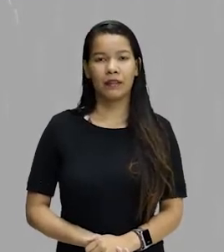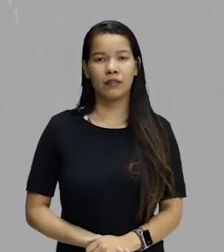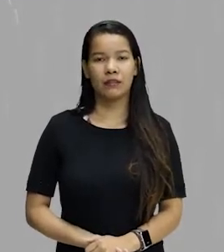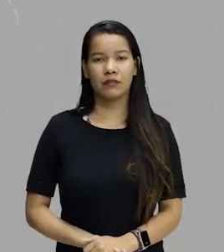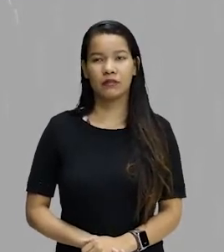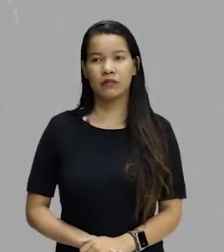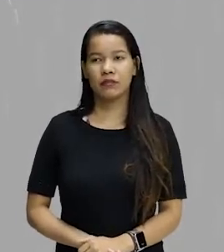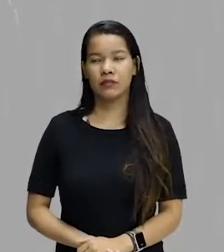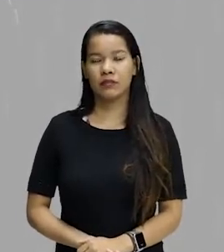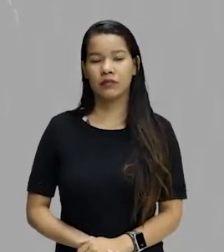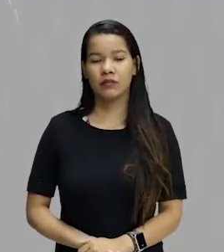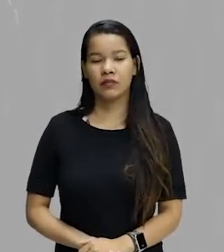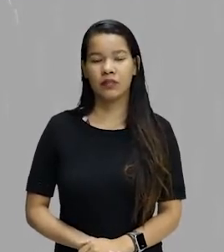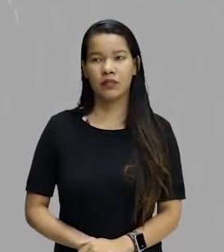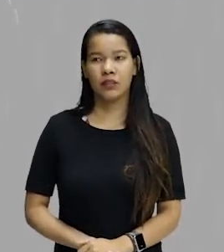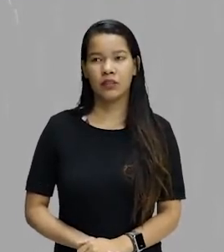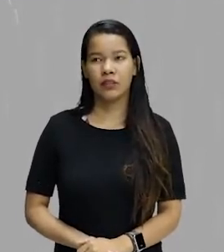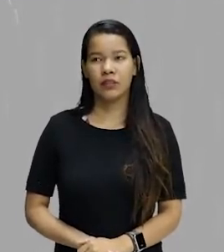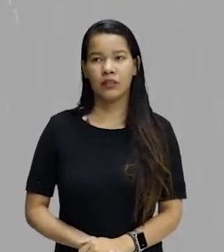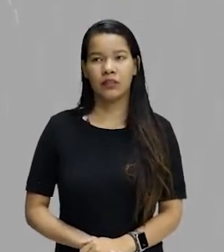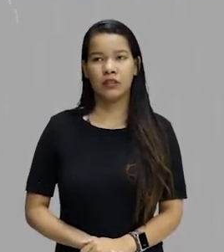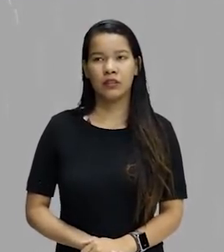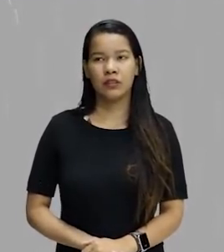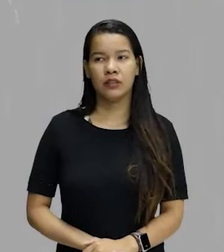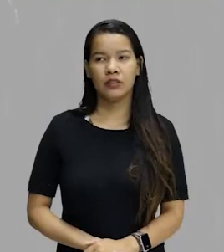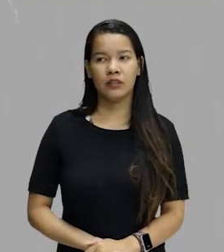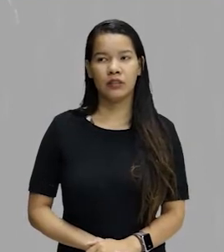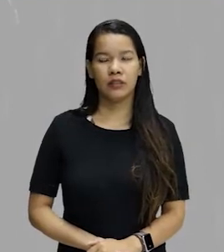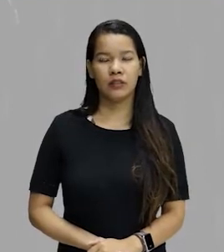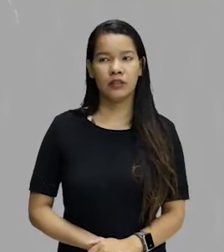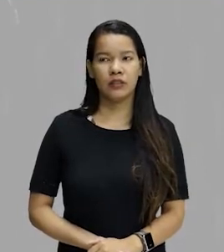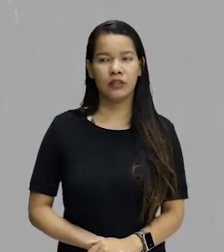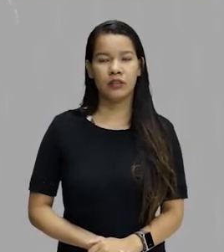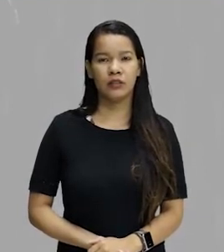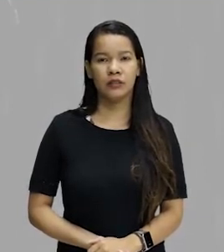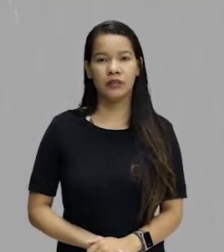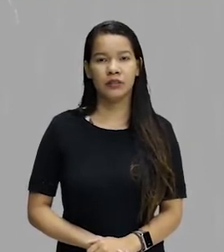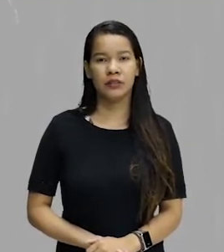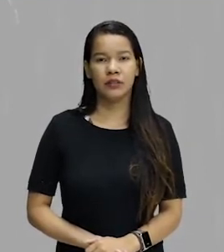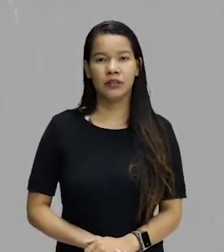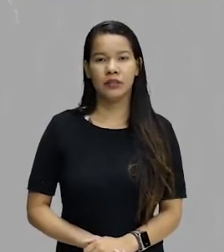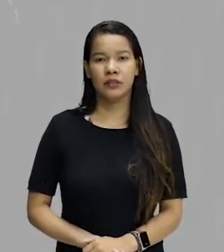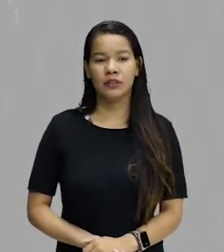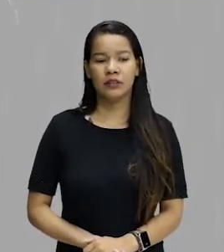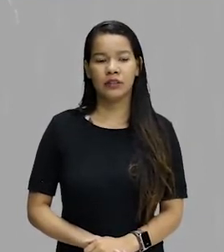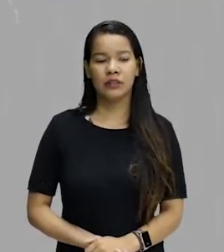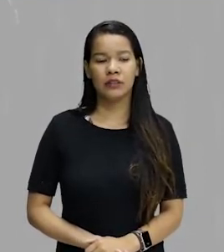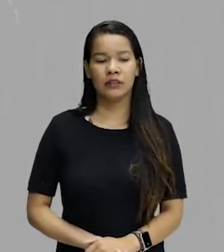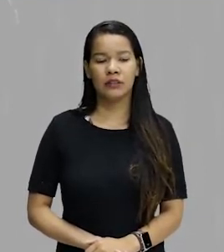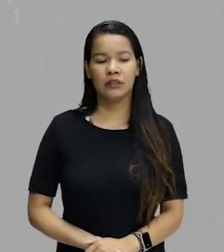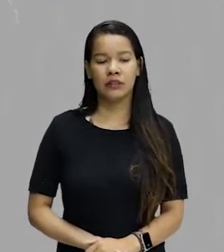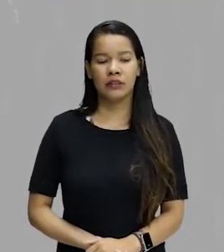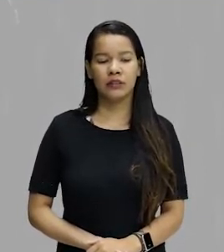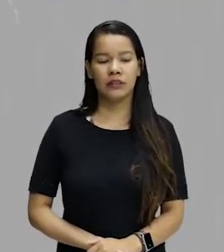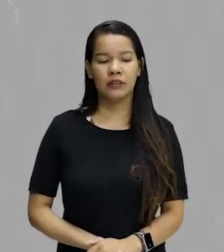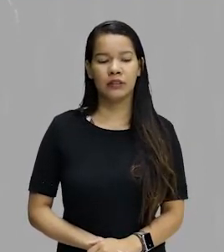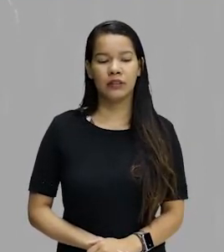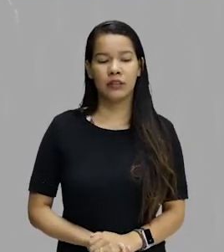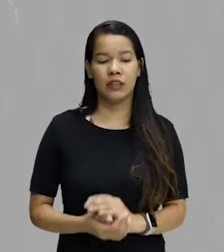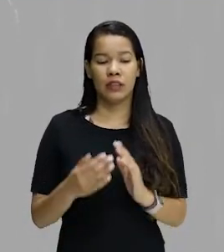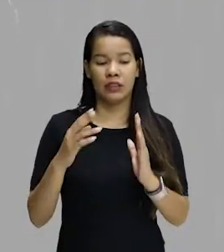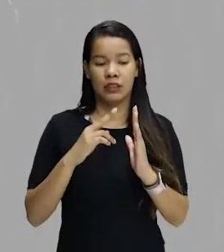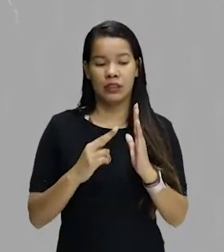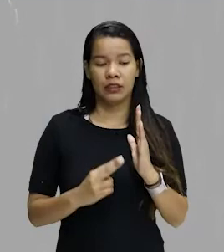no carbono 1. Então, isso já mata a alternativa 2. 3. O geraniol